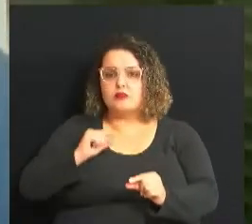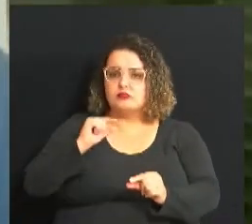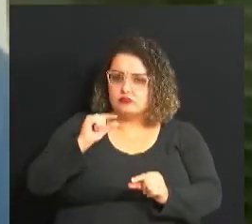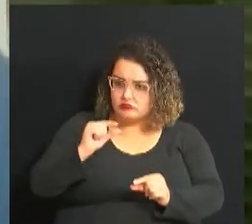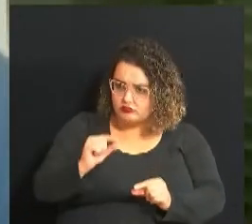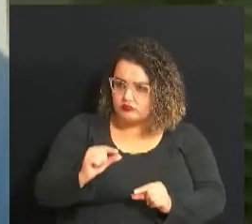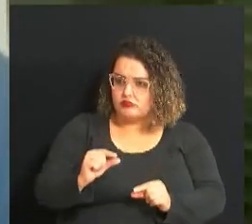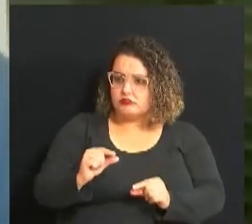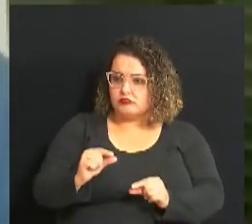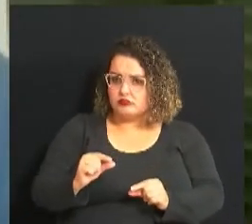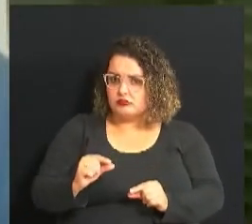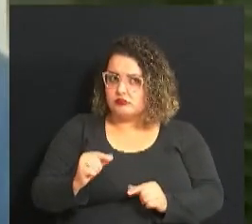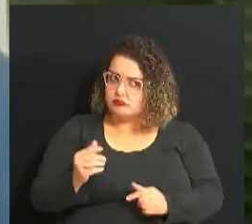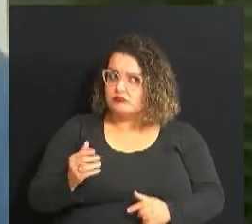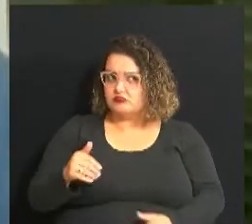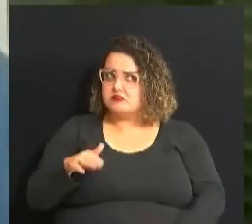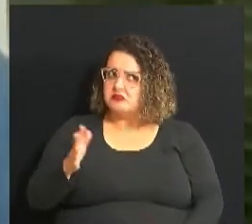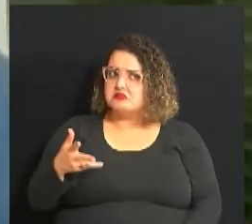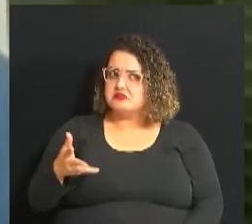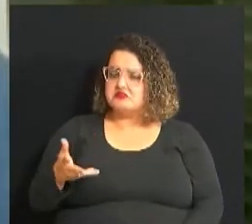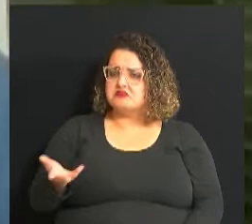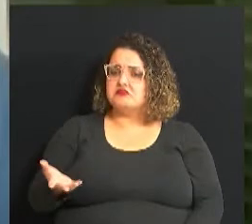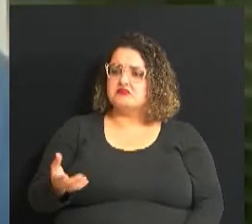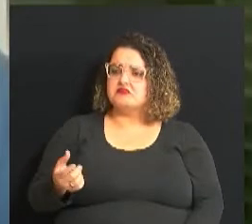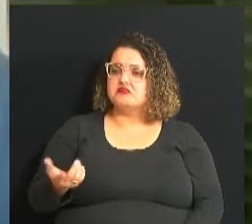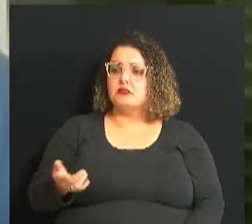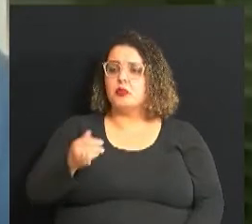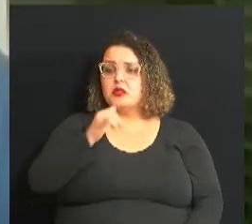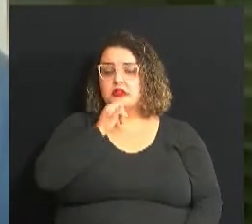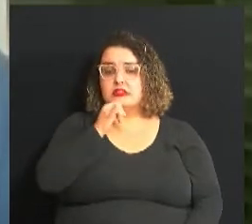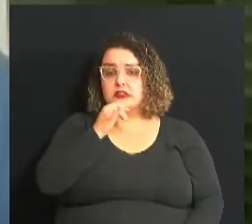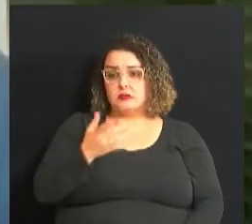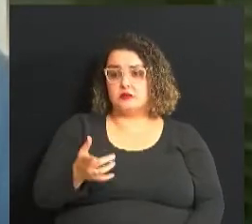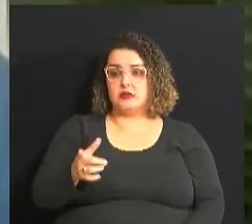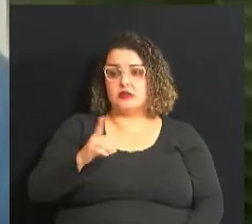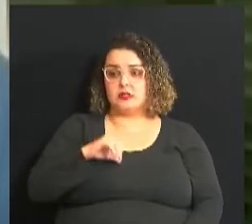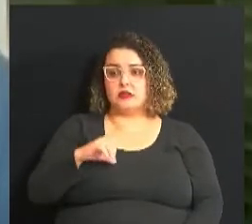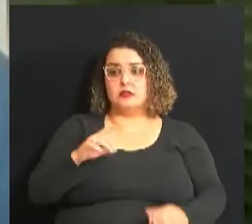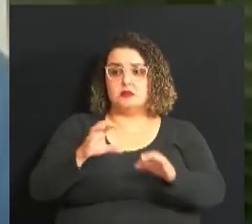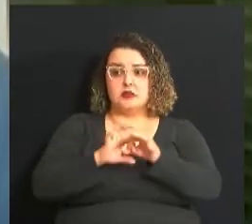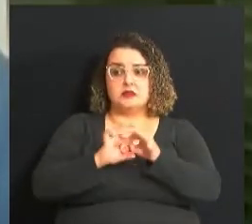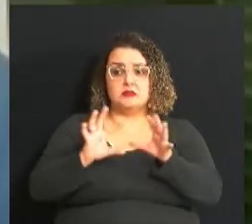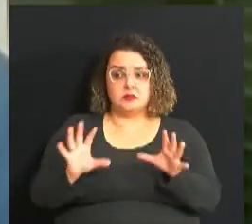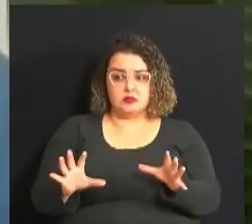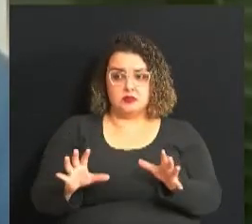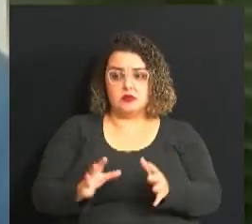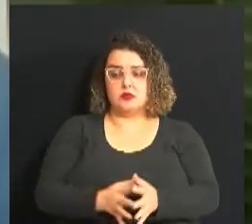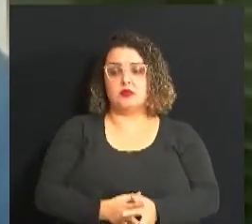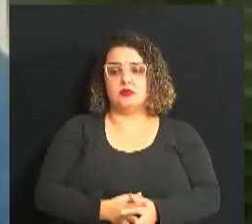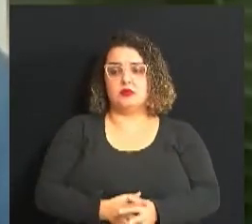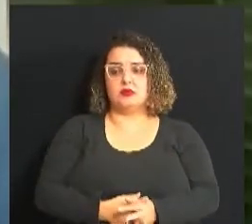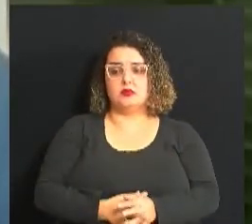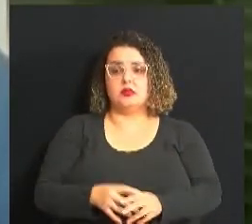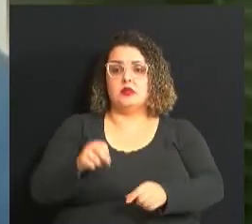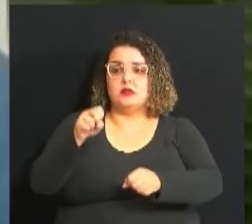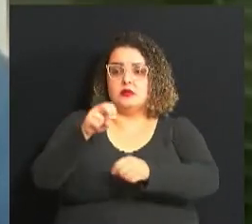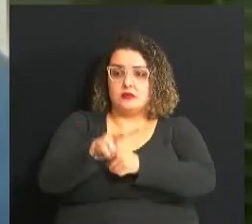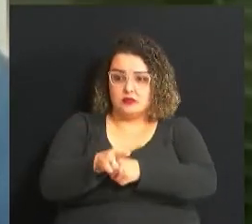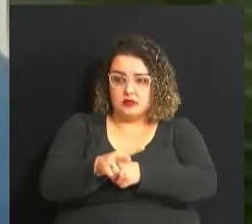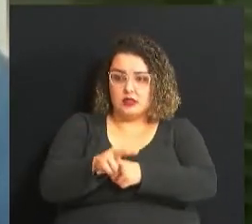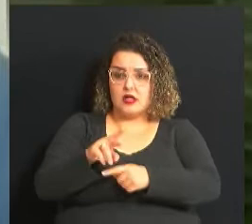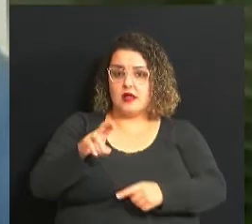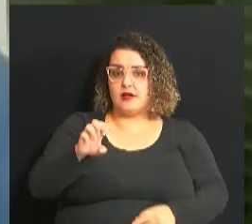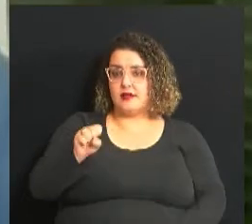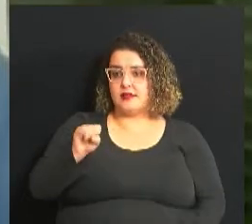mais rápidos. Por exemplo, existe uma disponibilização de vagas de residentes